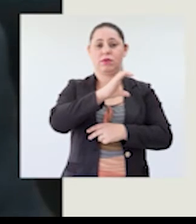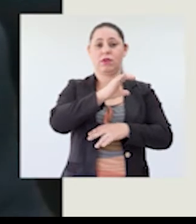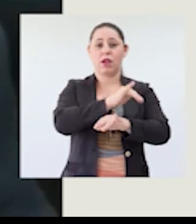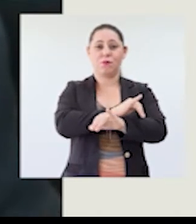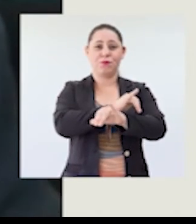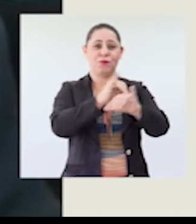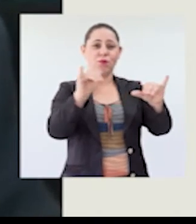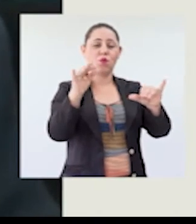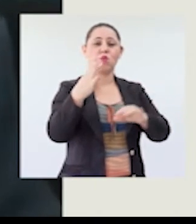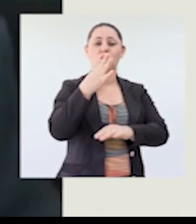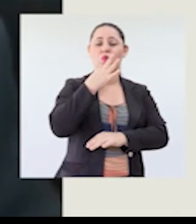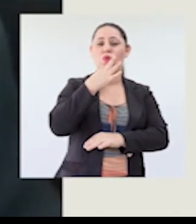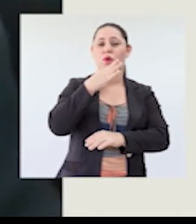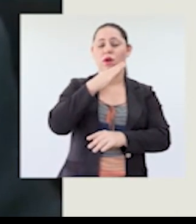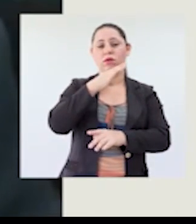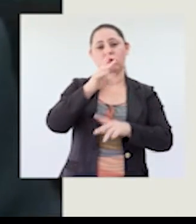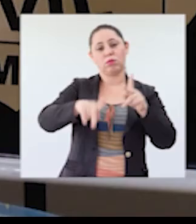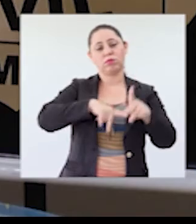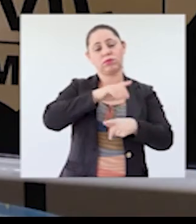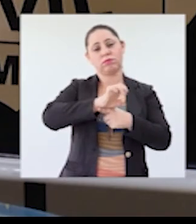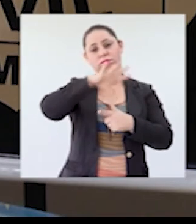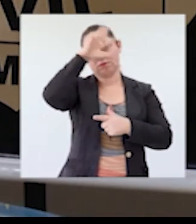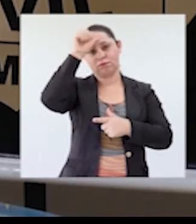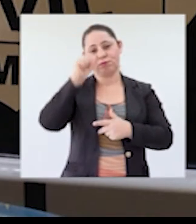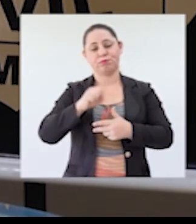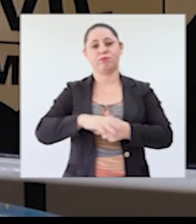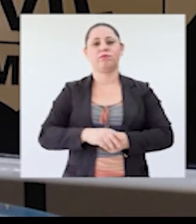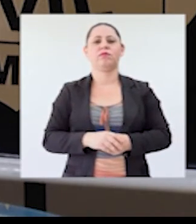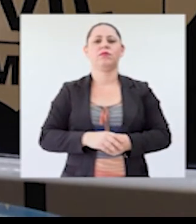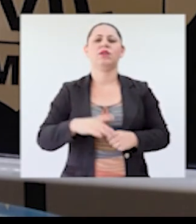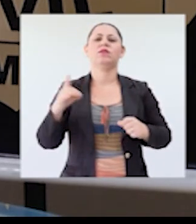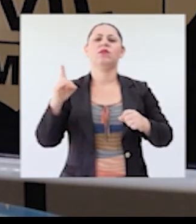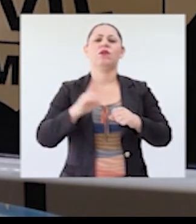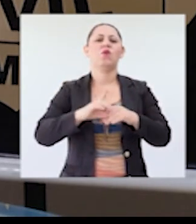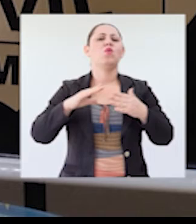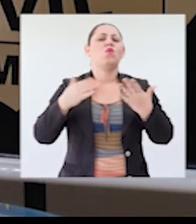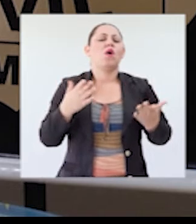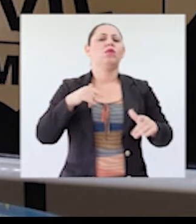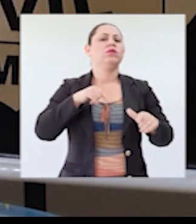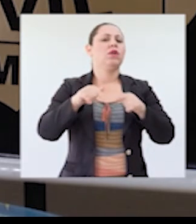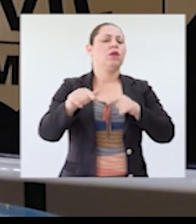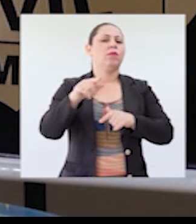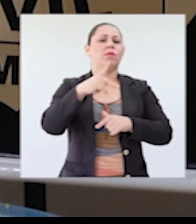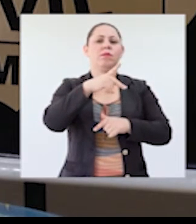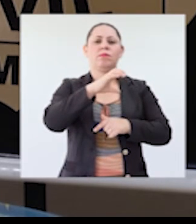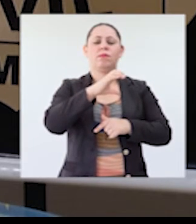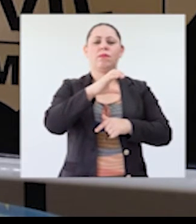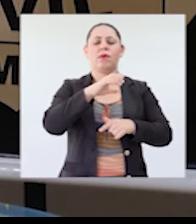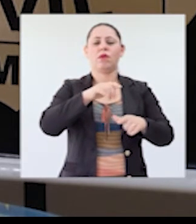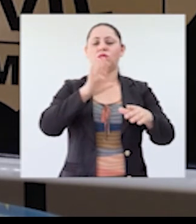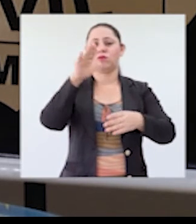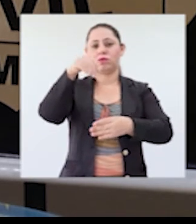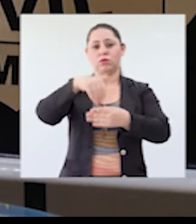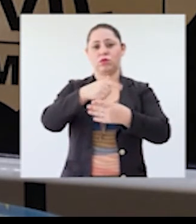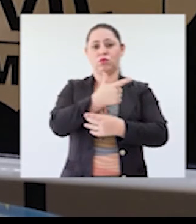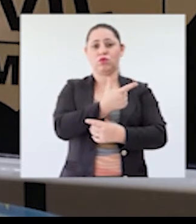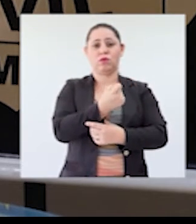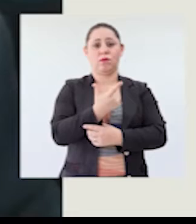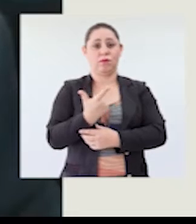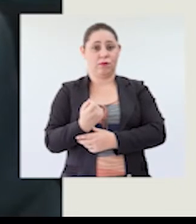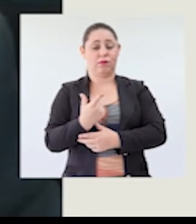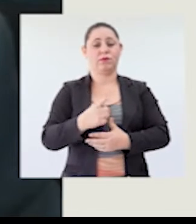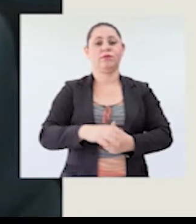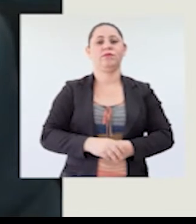levar conhecimento à nossa população sul-mato-grossense. Doutor, qual é a atuação da Polícia Civil nas eleições de